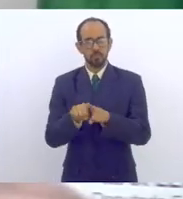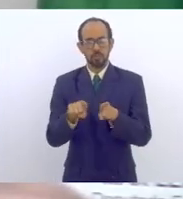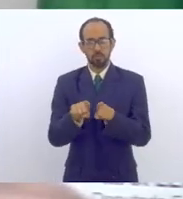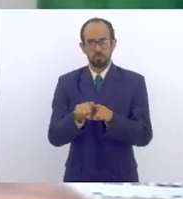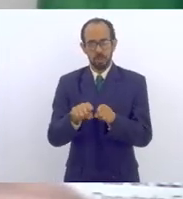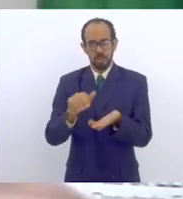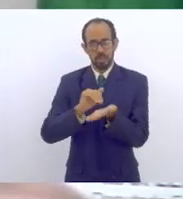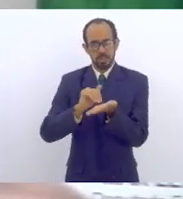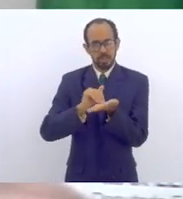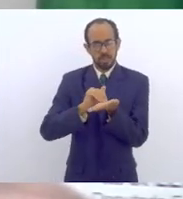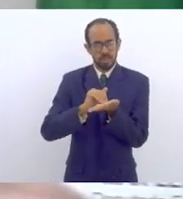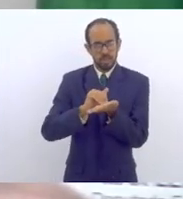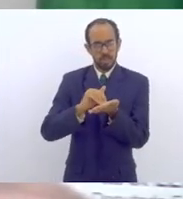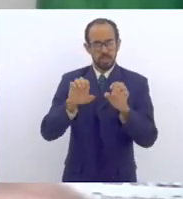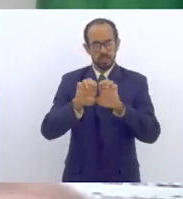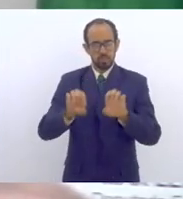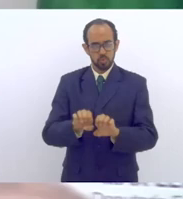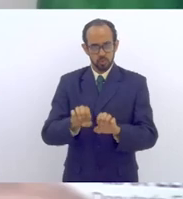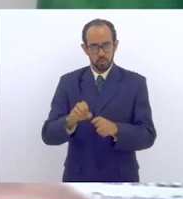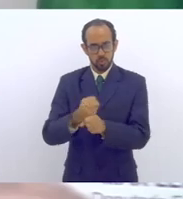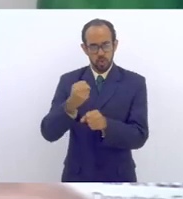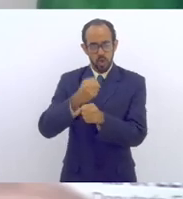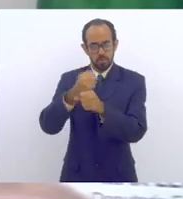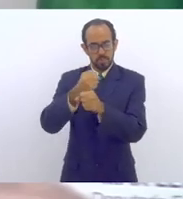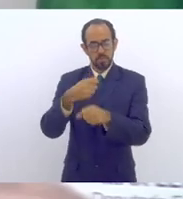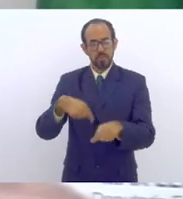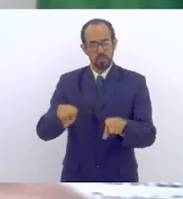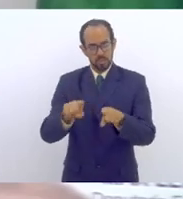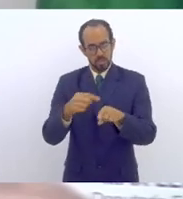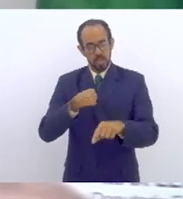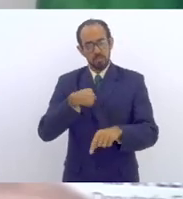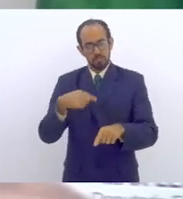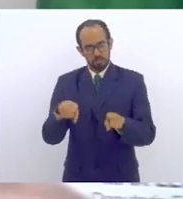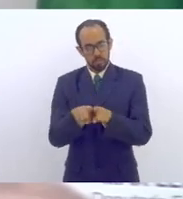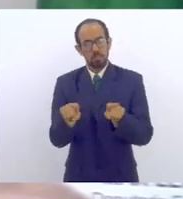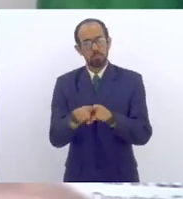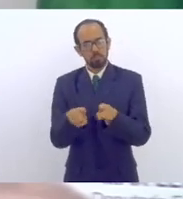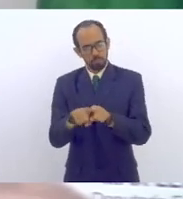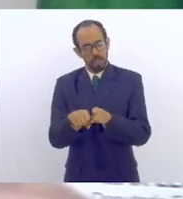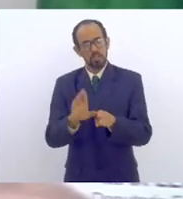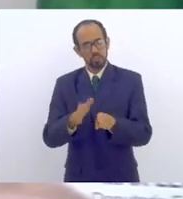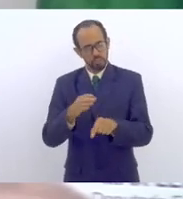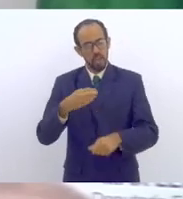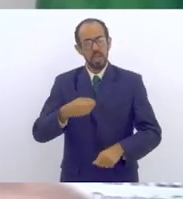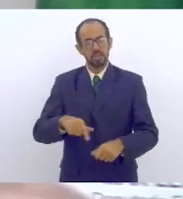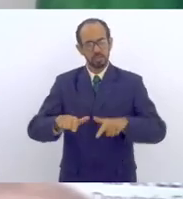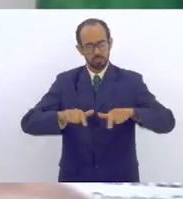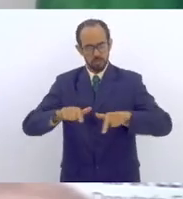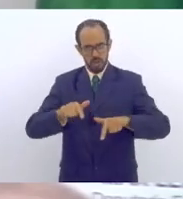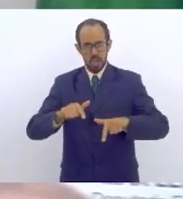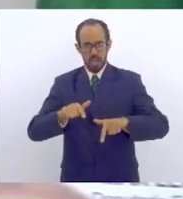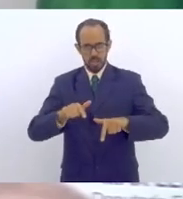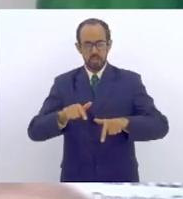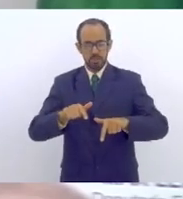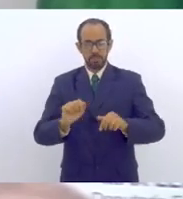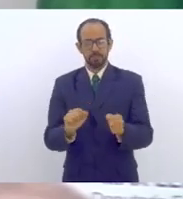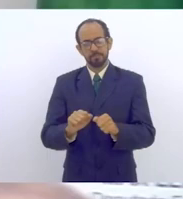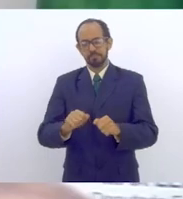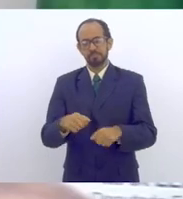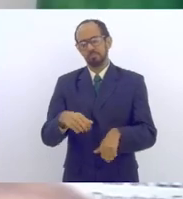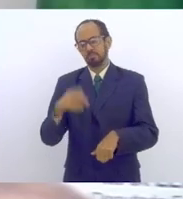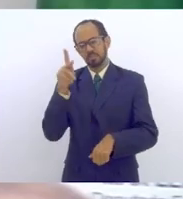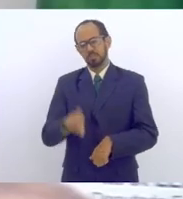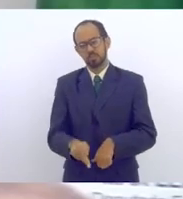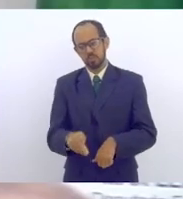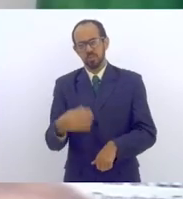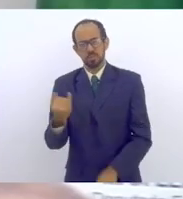de infraestrutura e obras que eu tive o prazer também de estar lá pessoas extremamente importantes